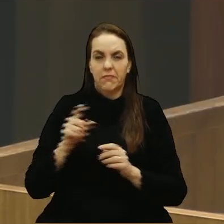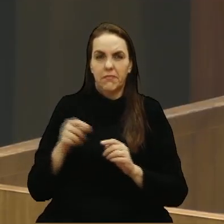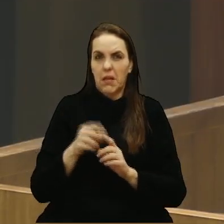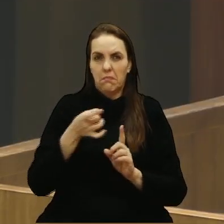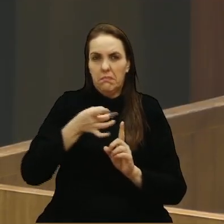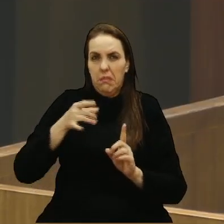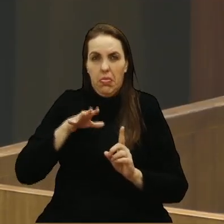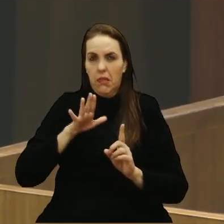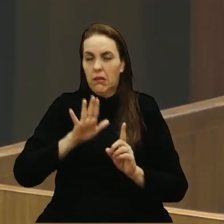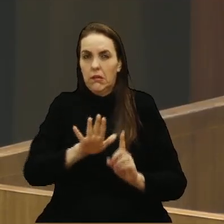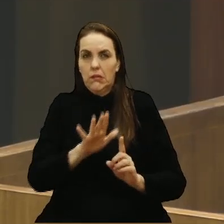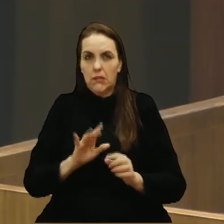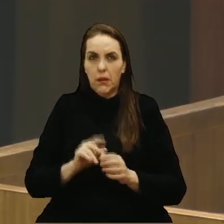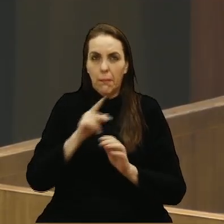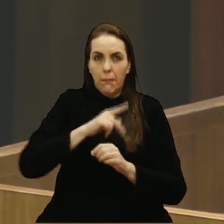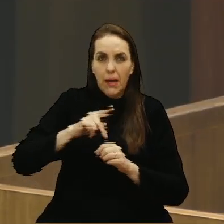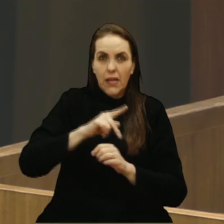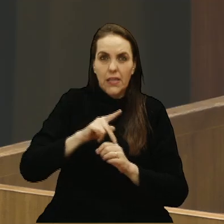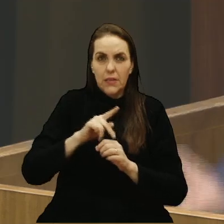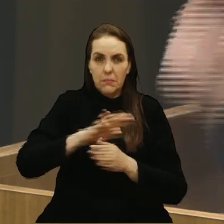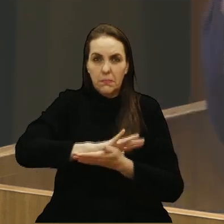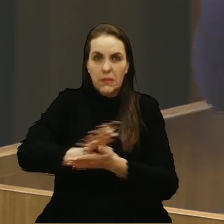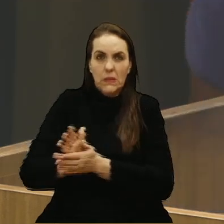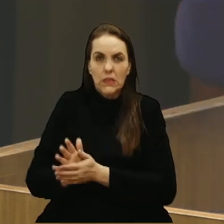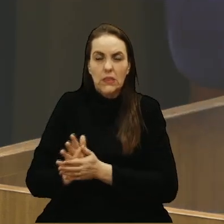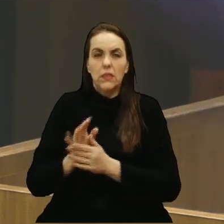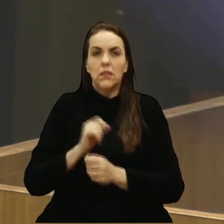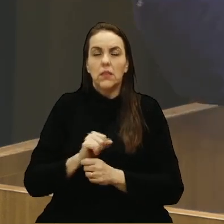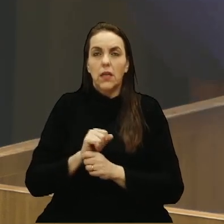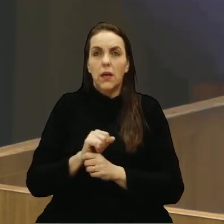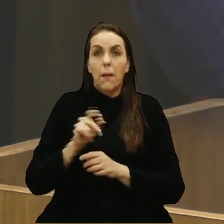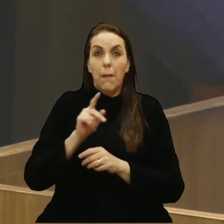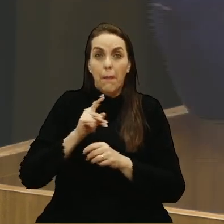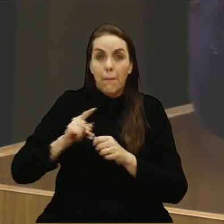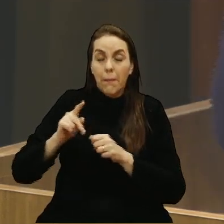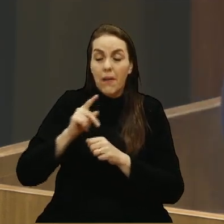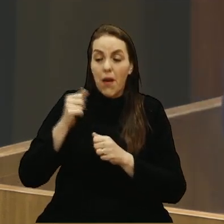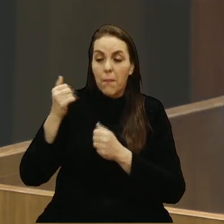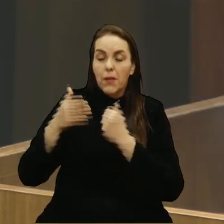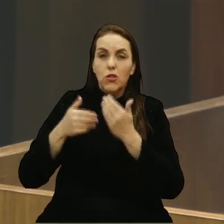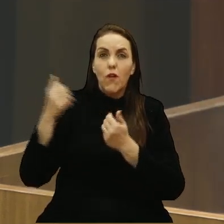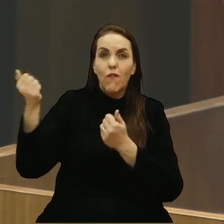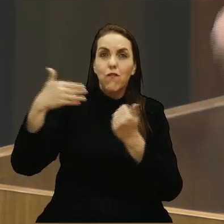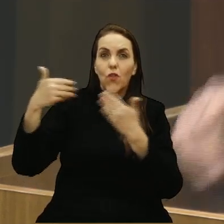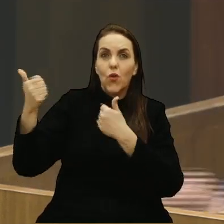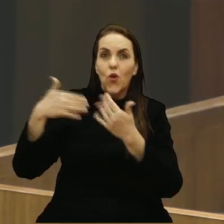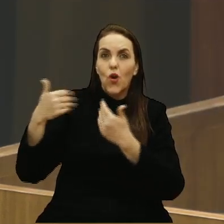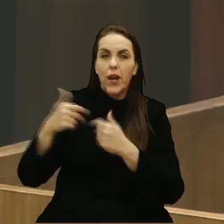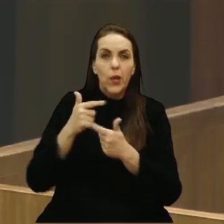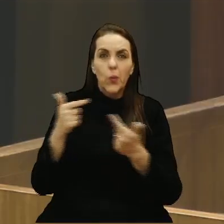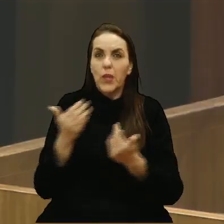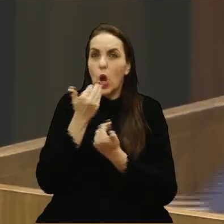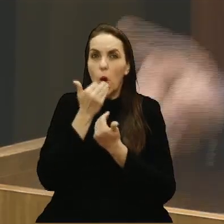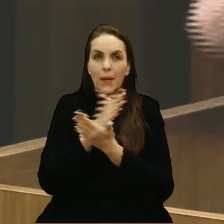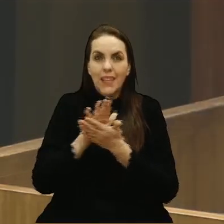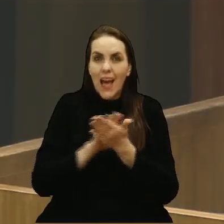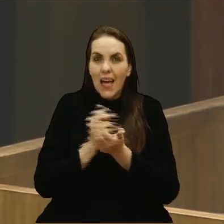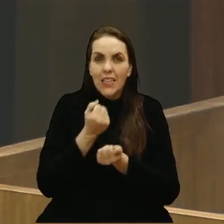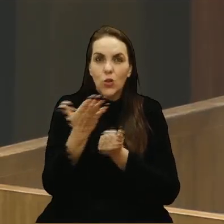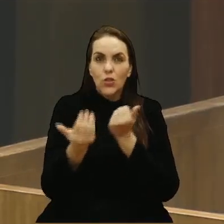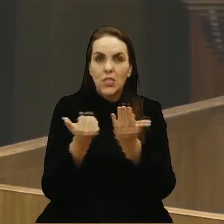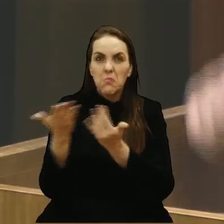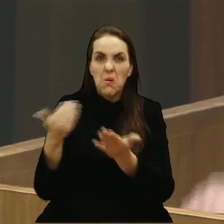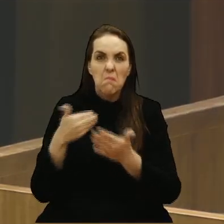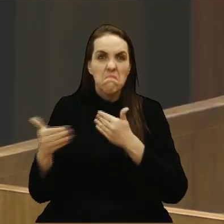xenófobo, aquele distribui para todas as pessoas que vêm de fora para Caxias do Sul e não têm o que comer. Independente